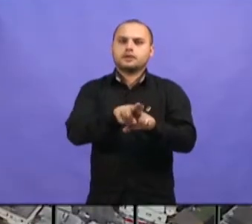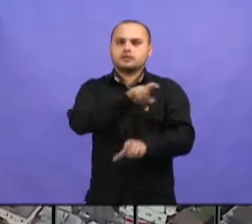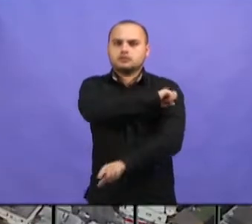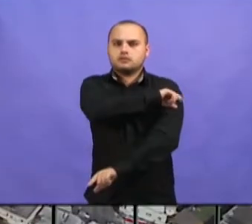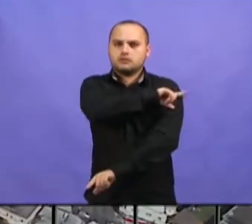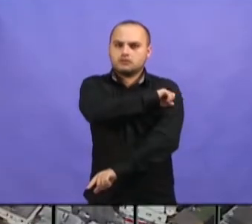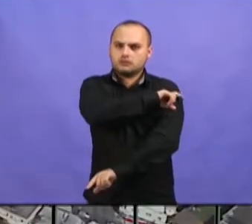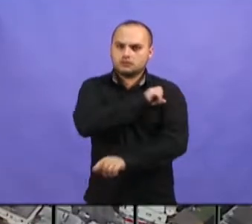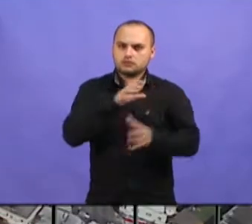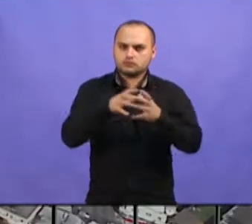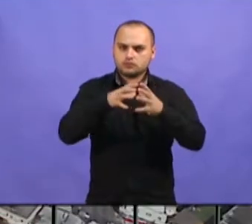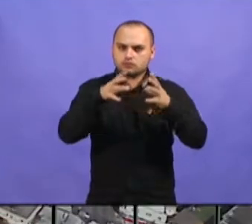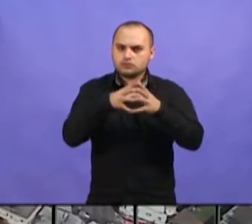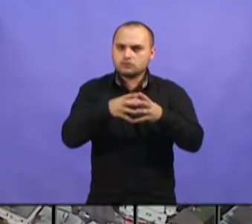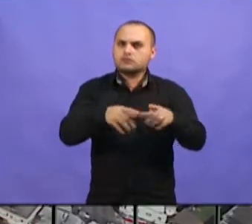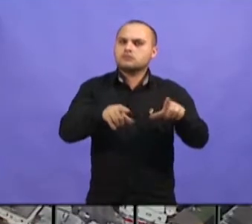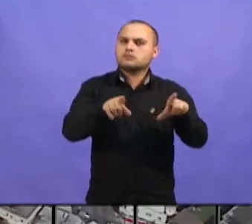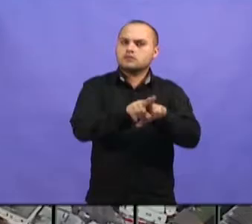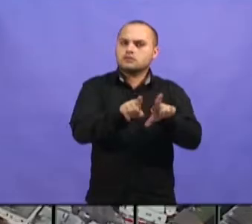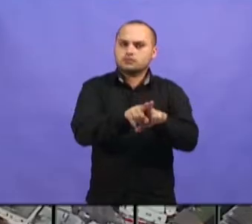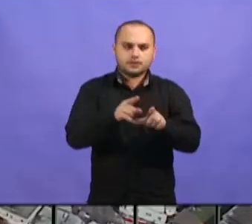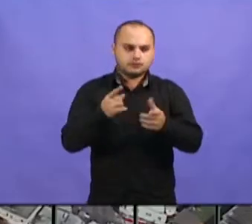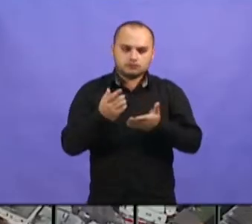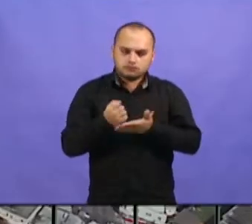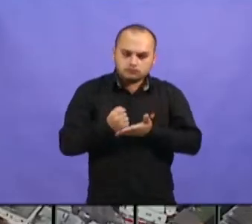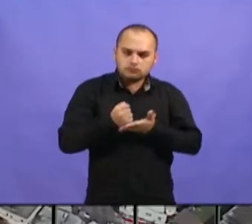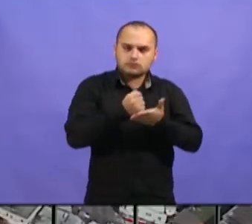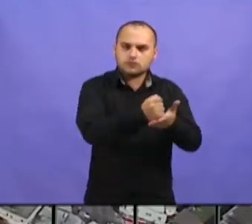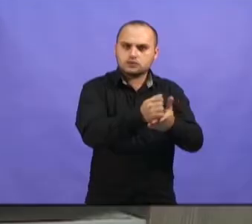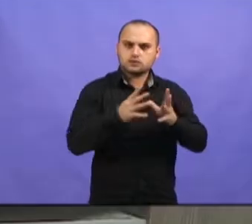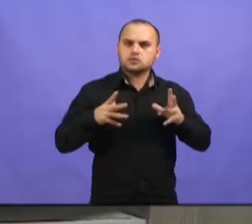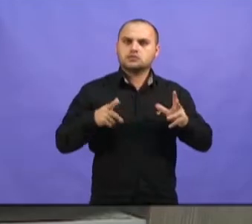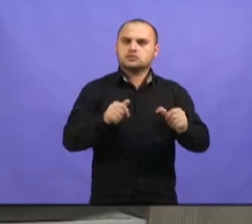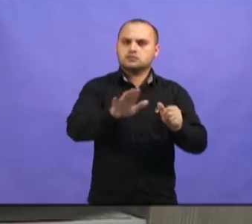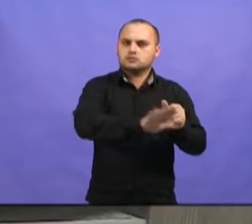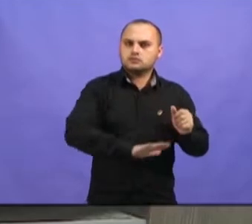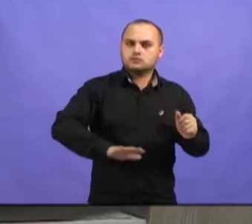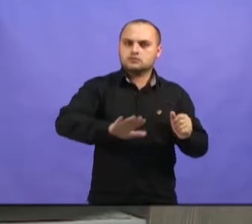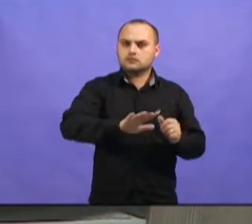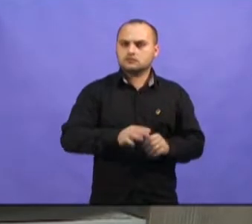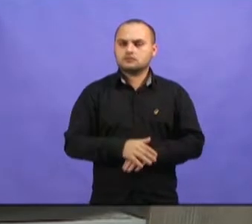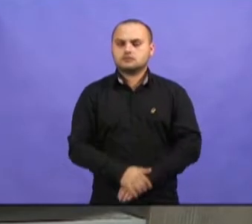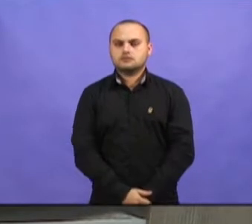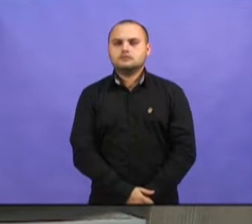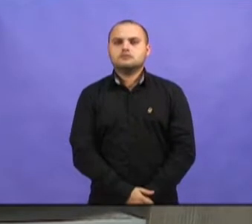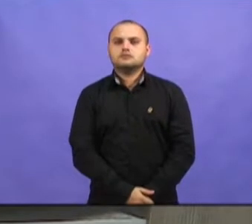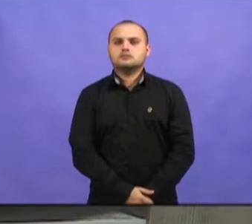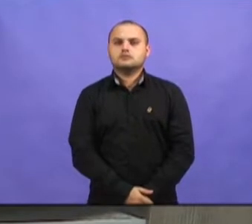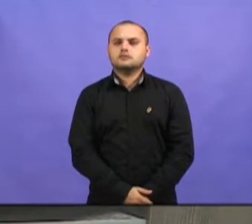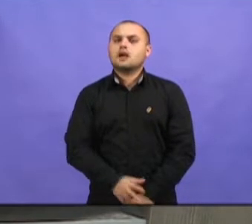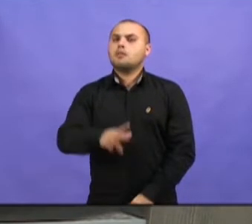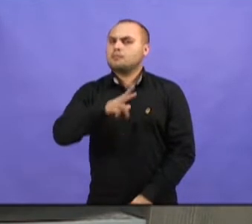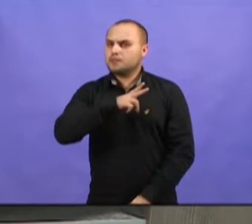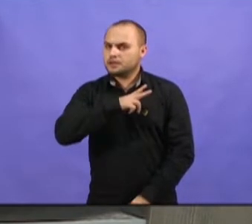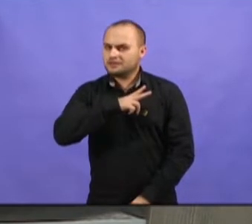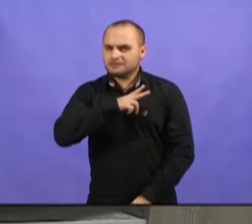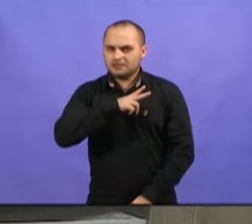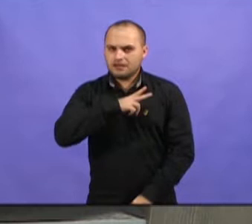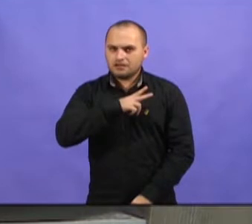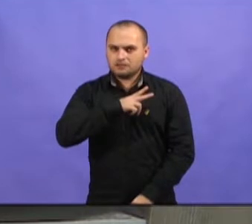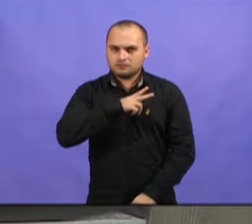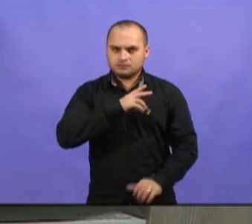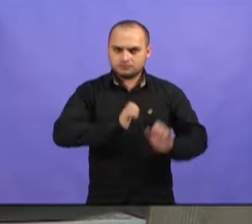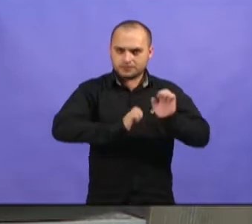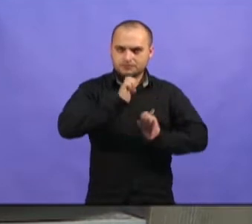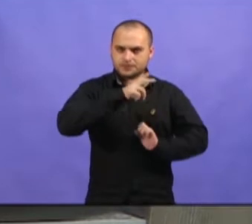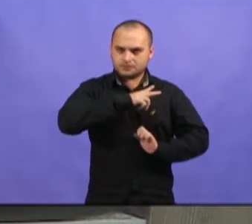e a consulta de enfermagem, que também já está amplamente difundido. Quem é da rede particular, geralmente também nos convênios já há também